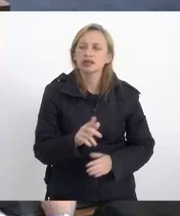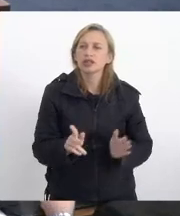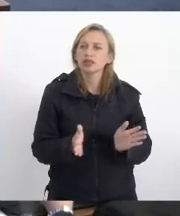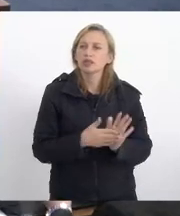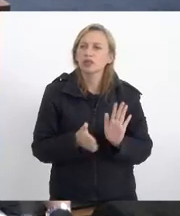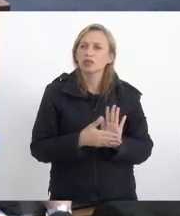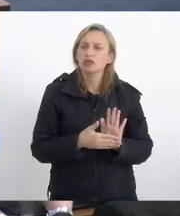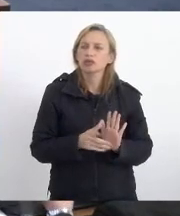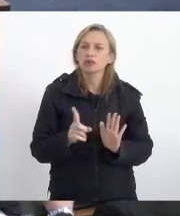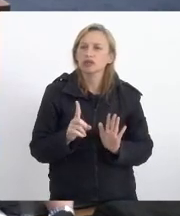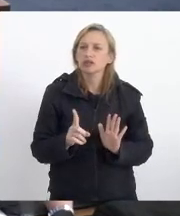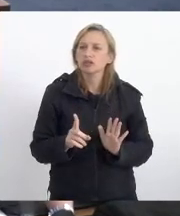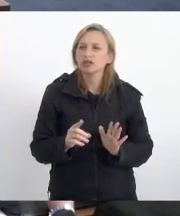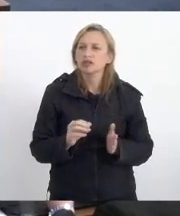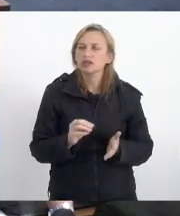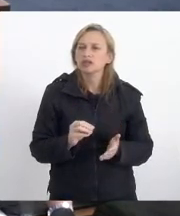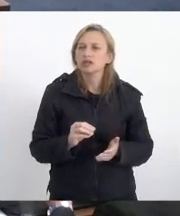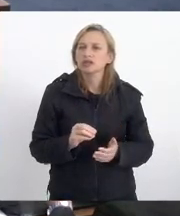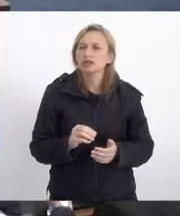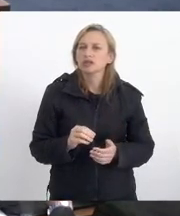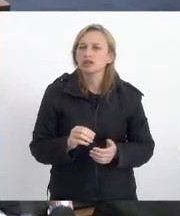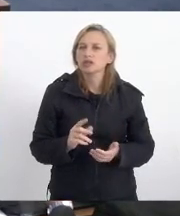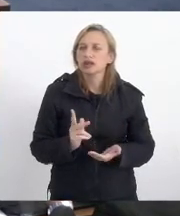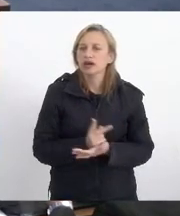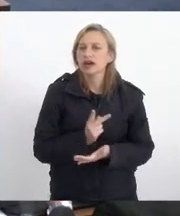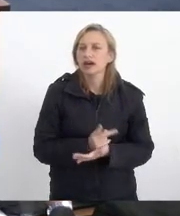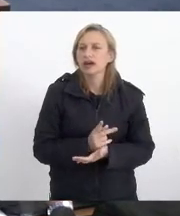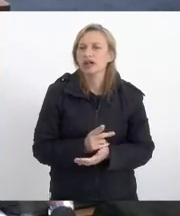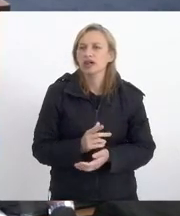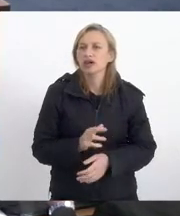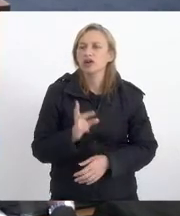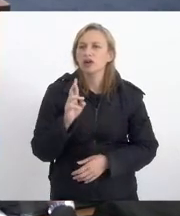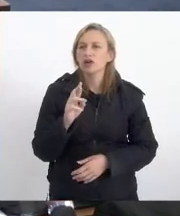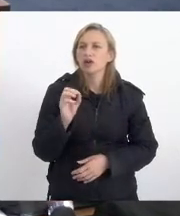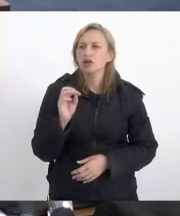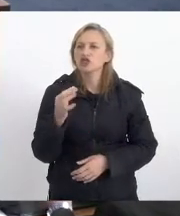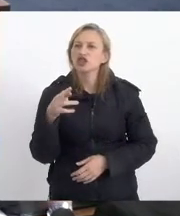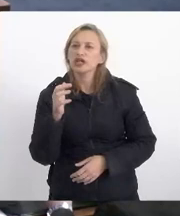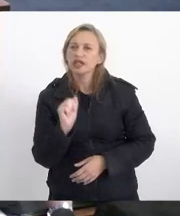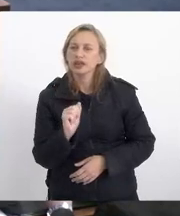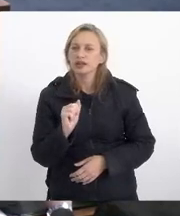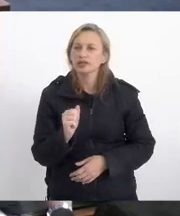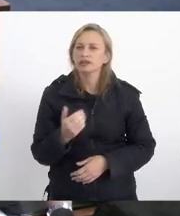para não ser injusto. Senhora Rogéria Quaresma, por favor.